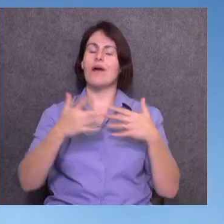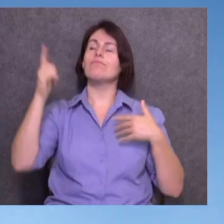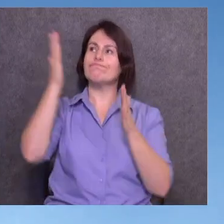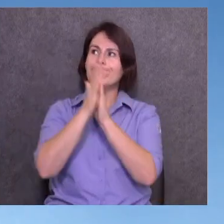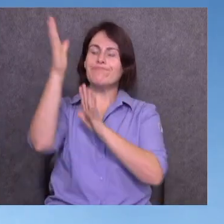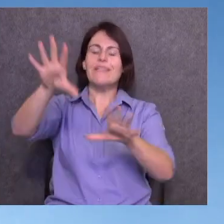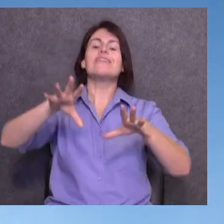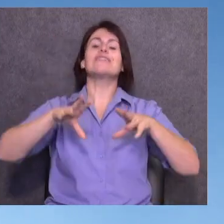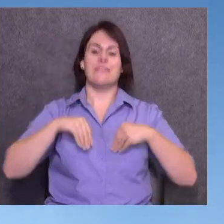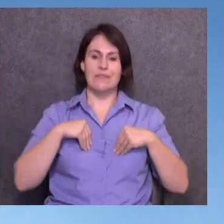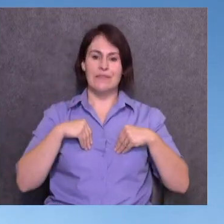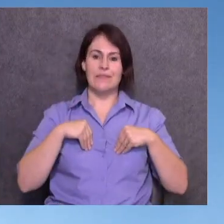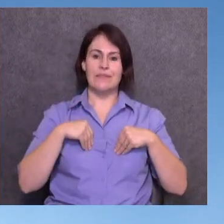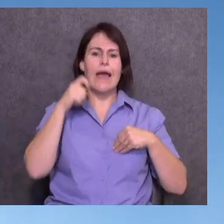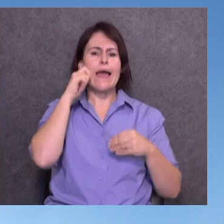pede Samuel.